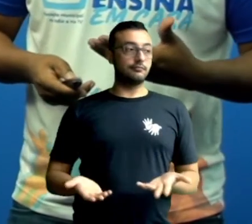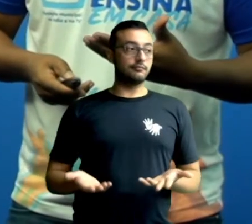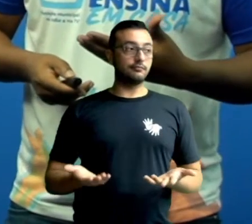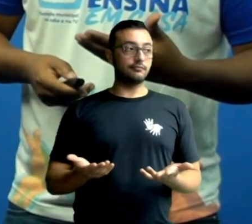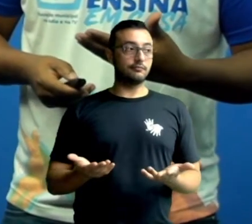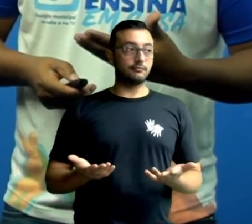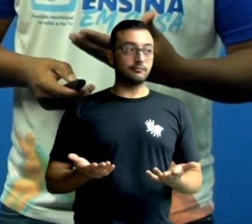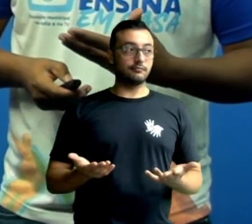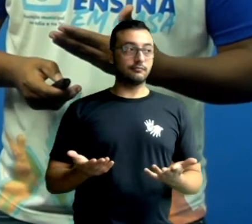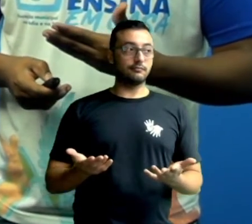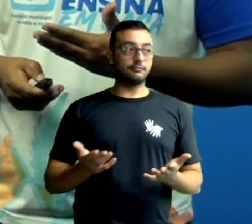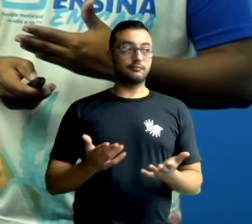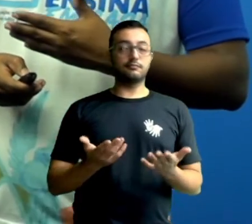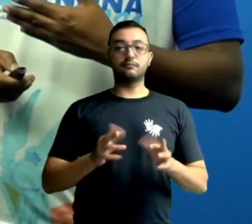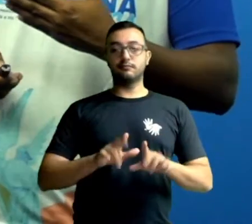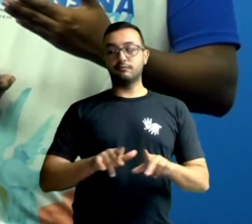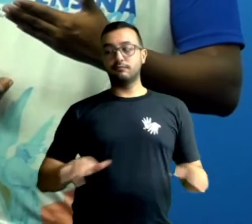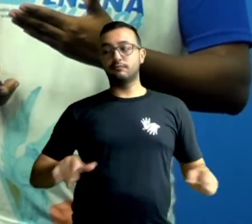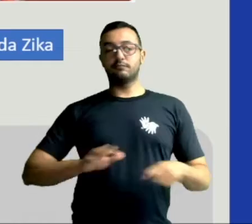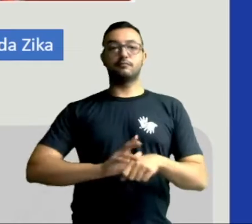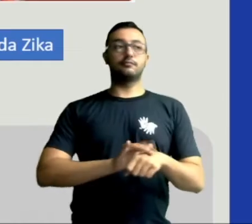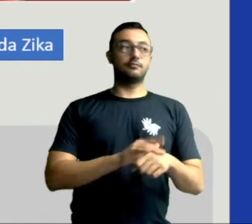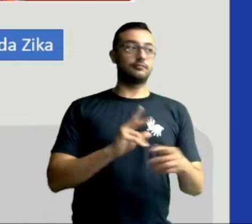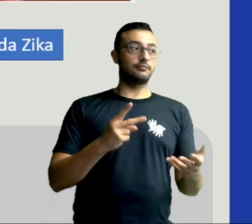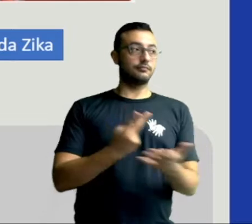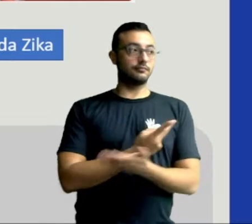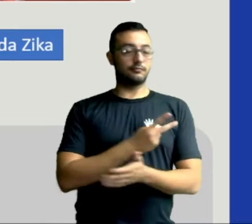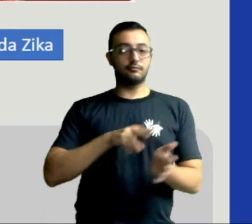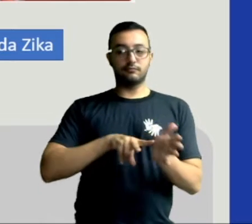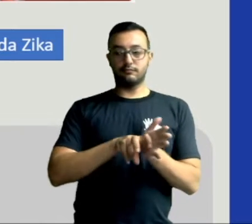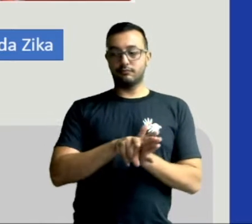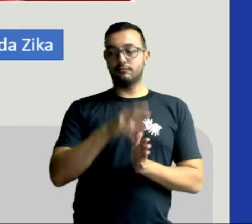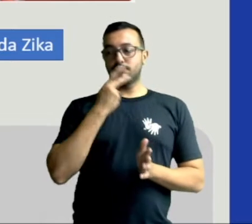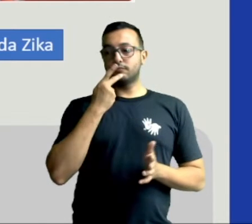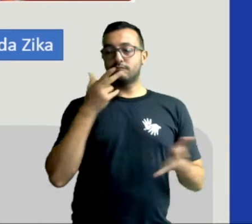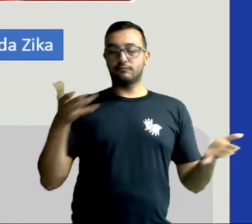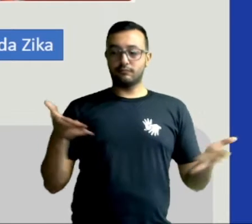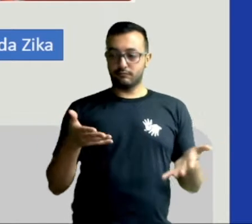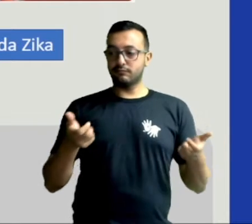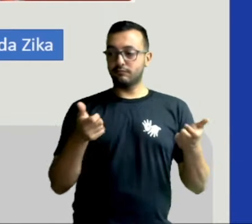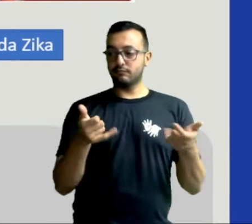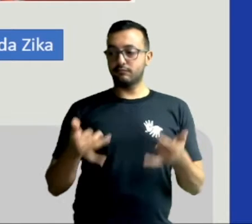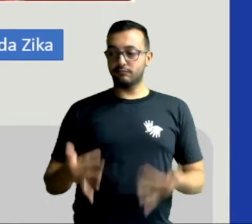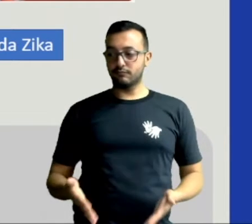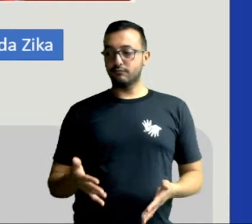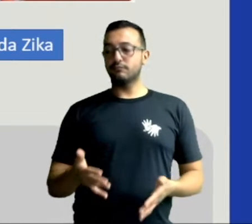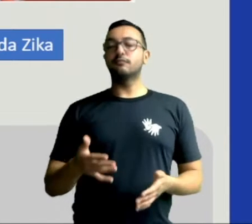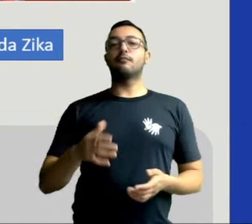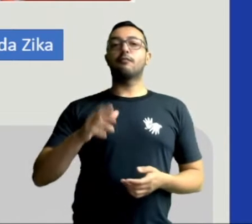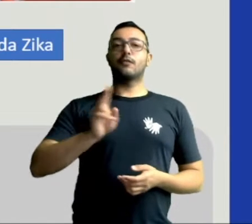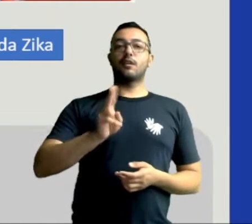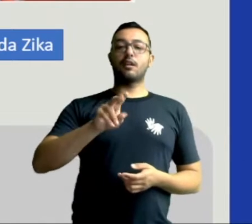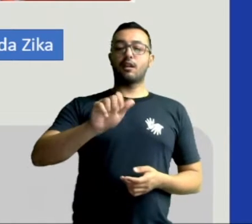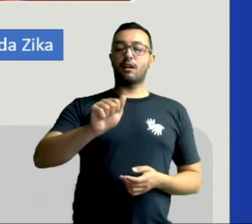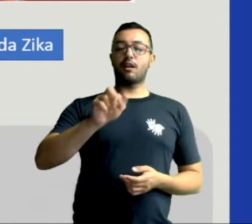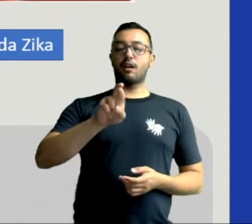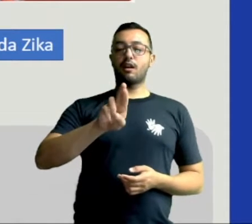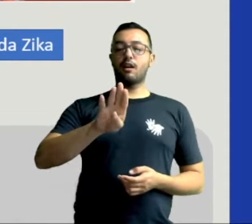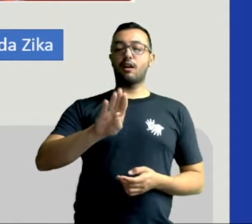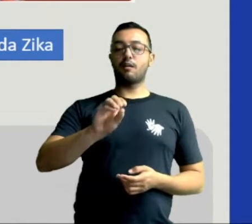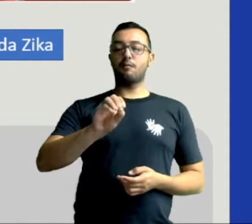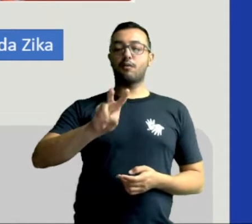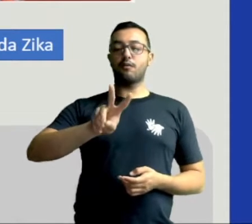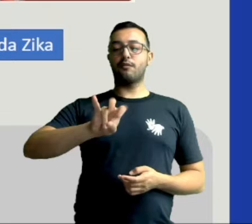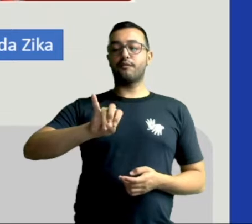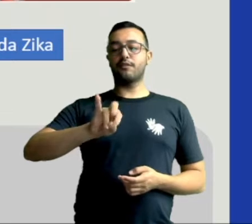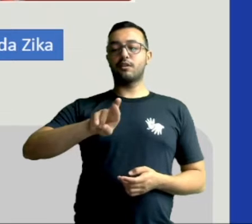Então, entre as doenças causadas por vírus que eu quero falar um pouco hoje, quero falar das arboviroses.